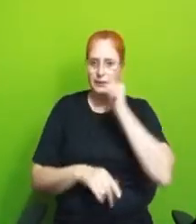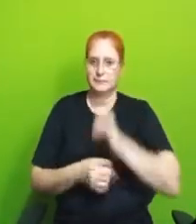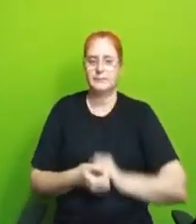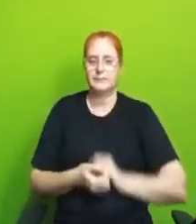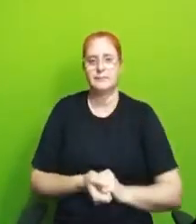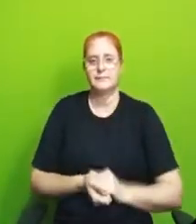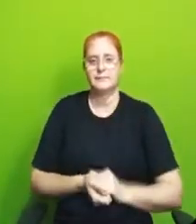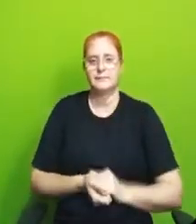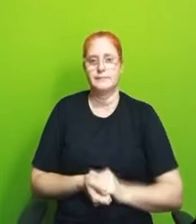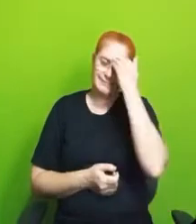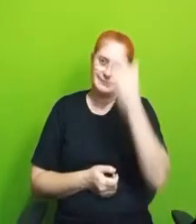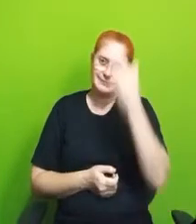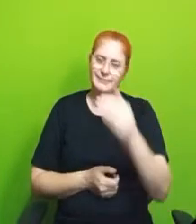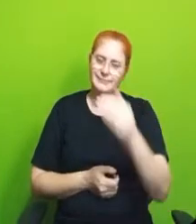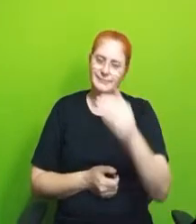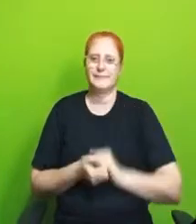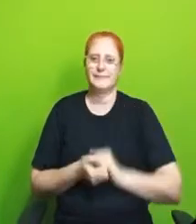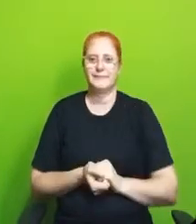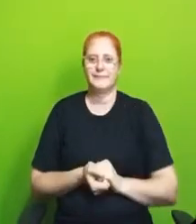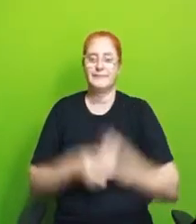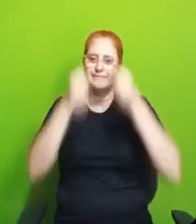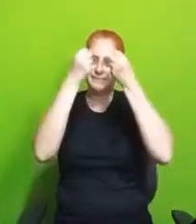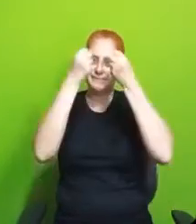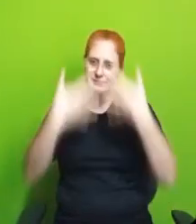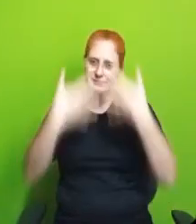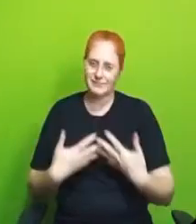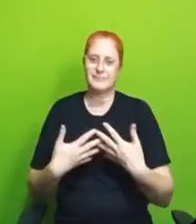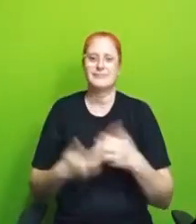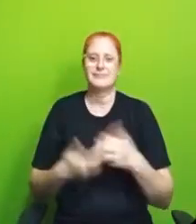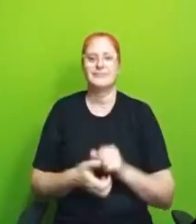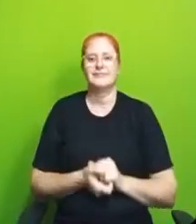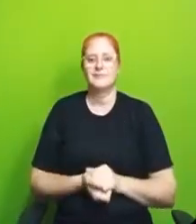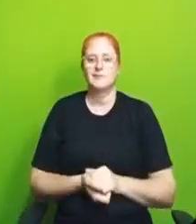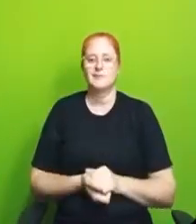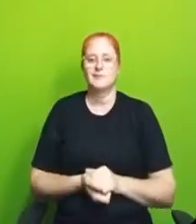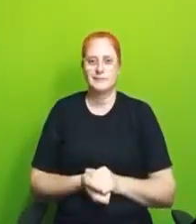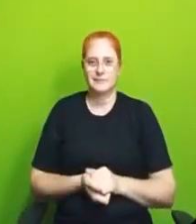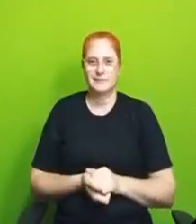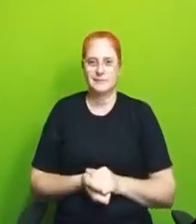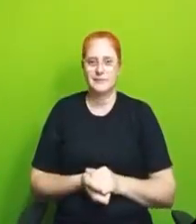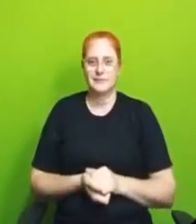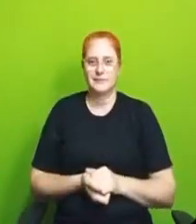Obrigada, Verônica, por essa explicação bem... eu fiquei pensando assim, que